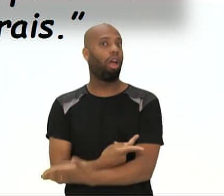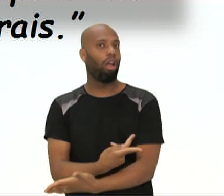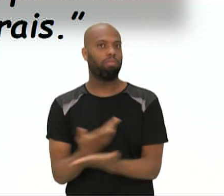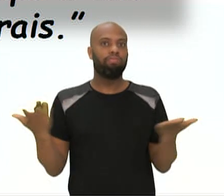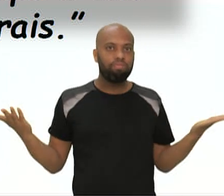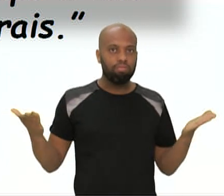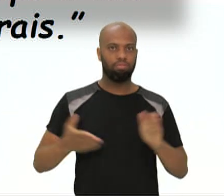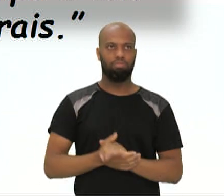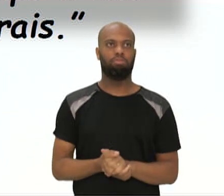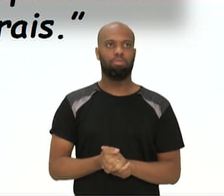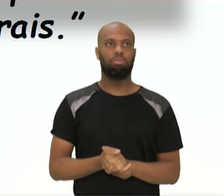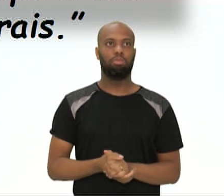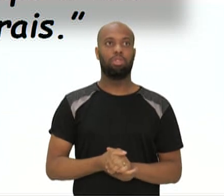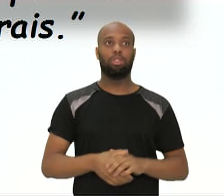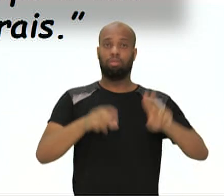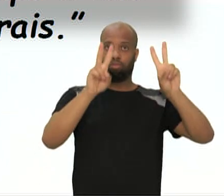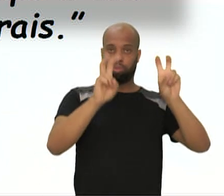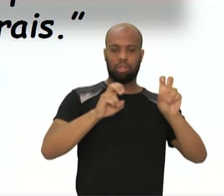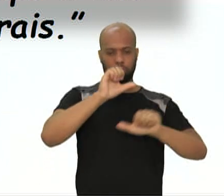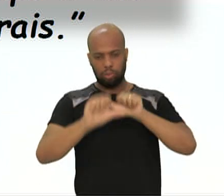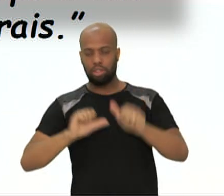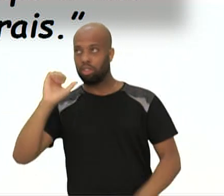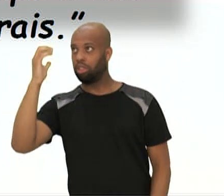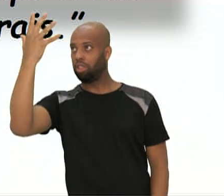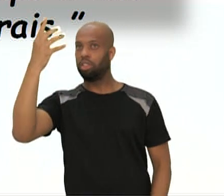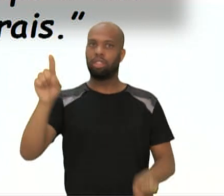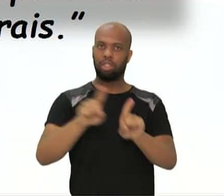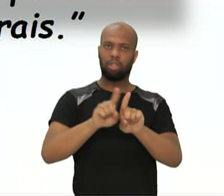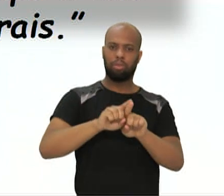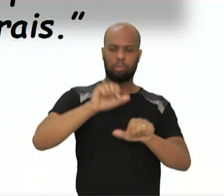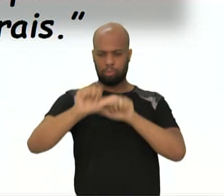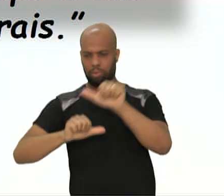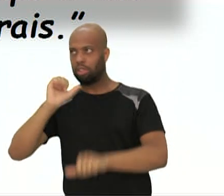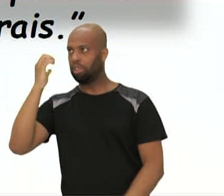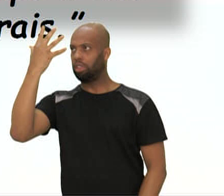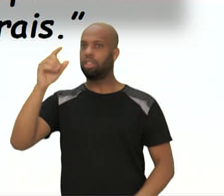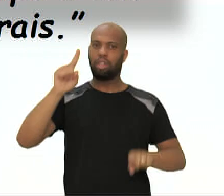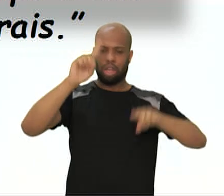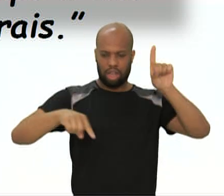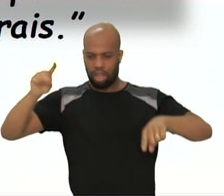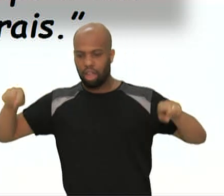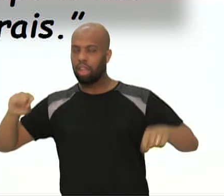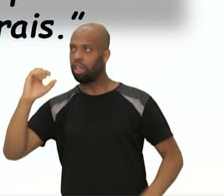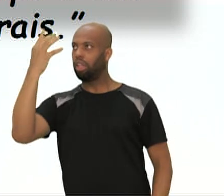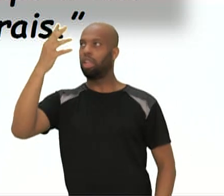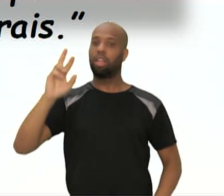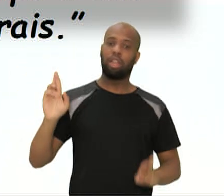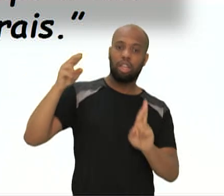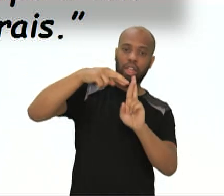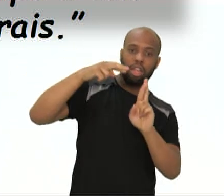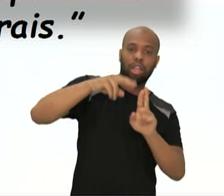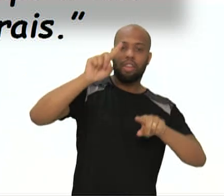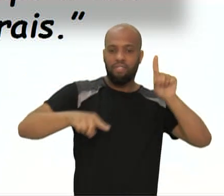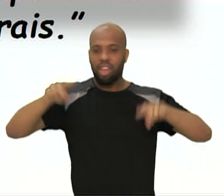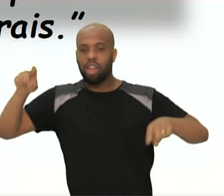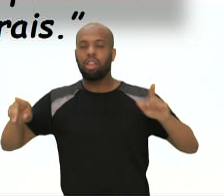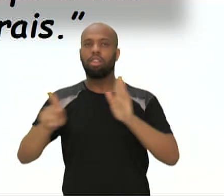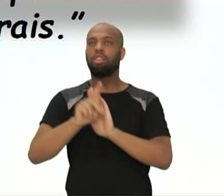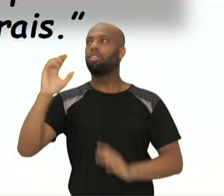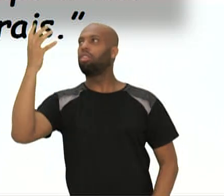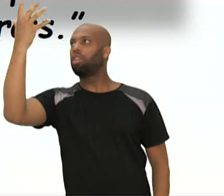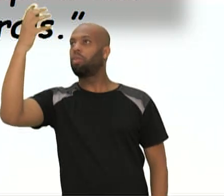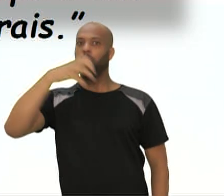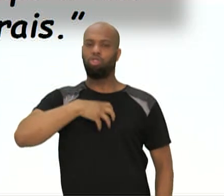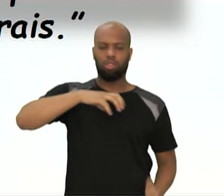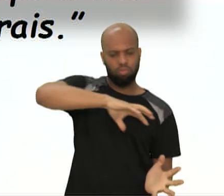errada. O termo mudança do clima, mudança climática ou alteração climática refere-se à variação do clima em